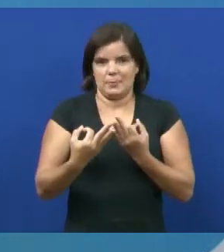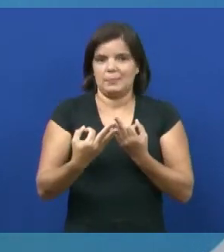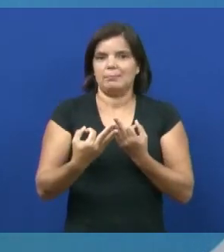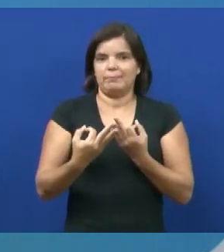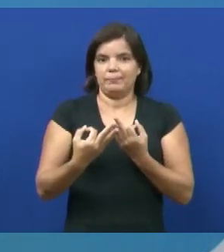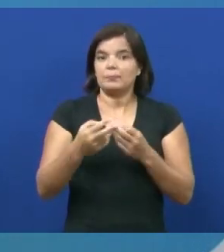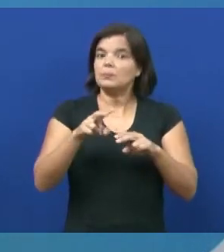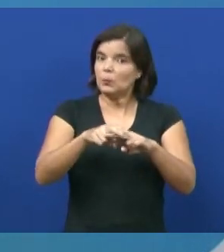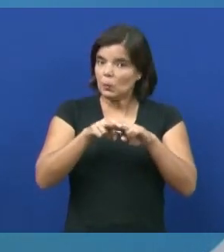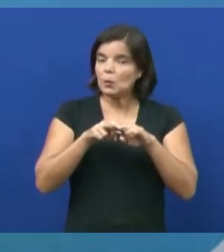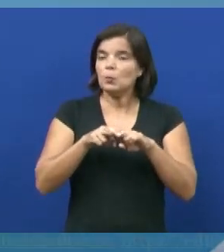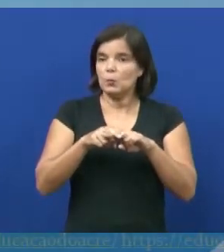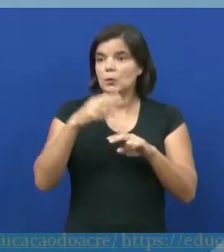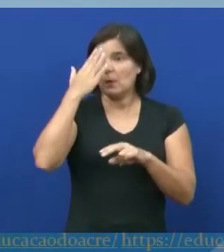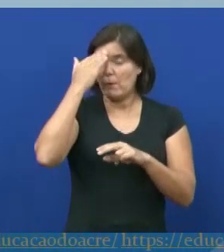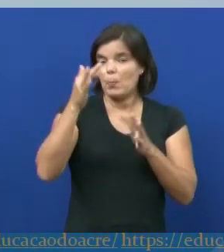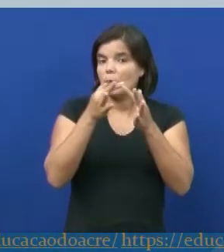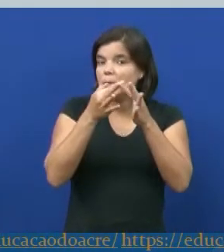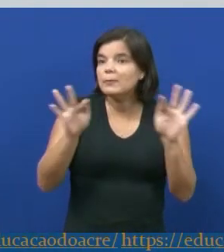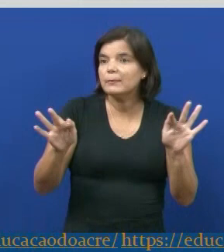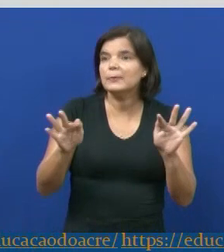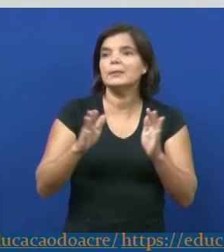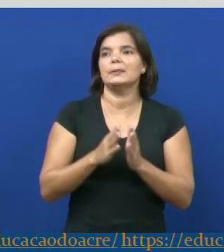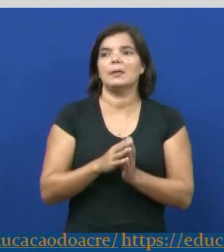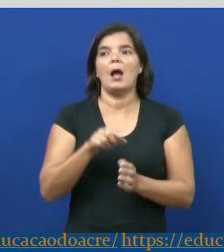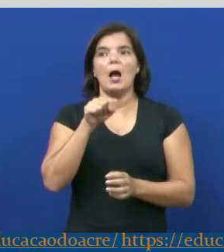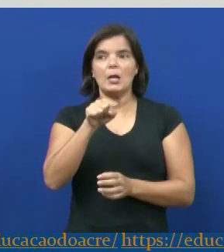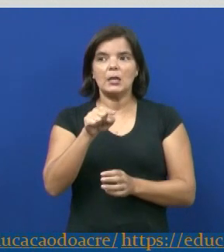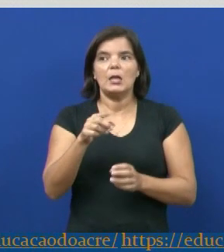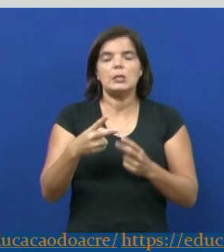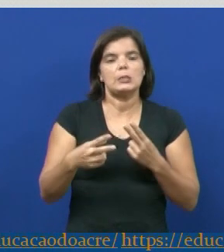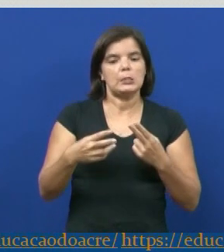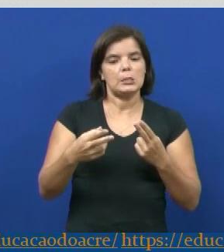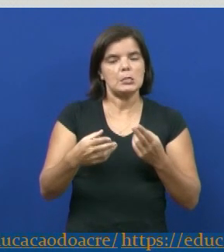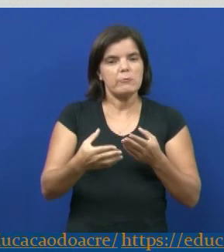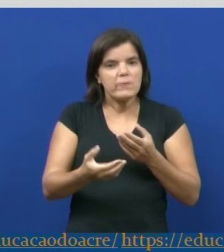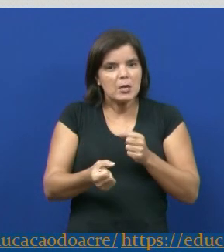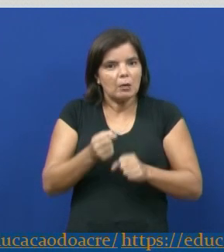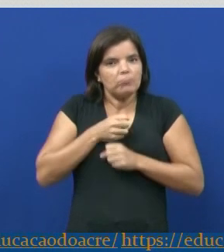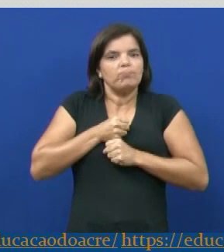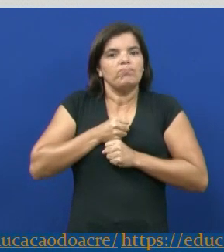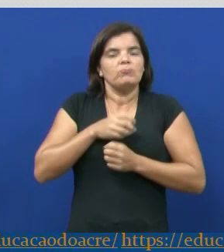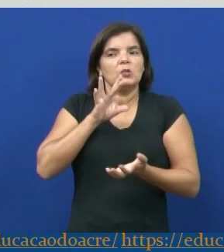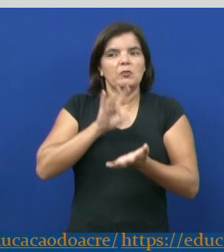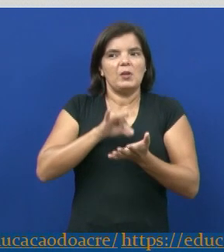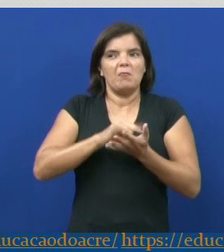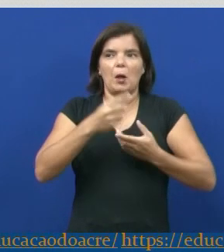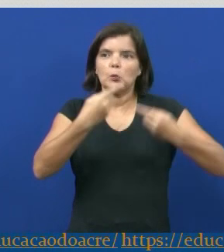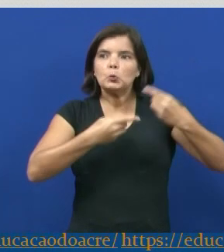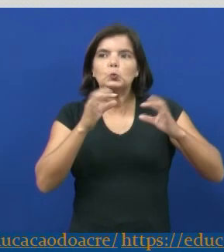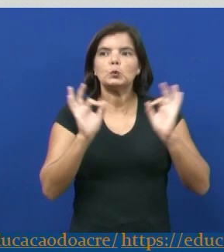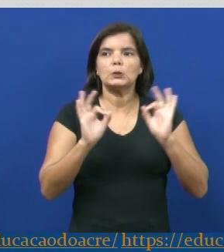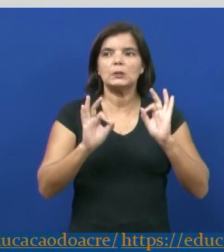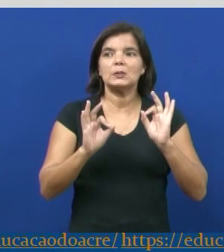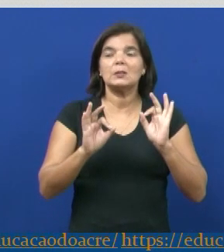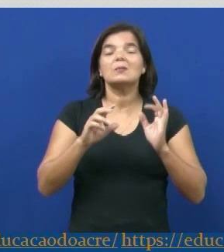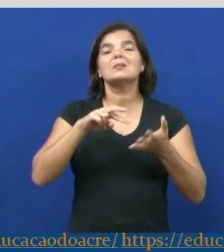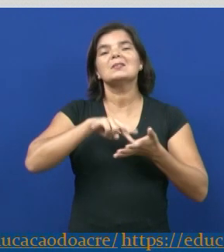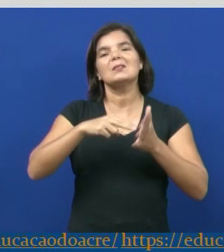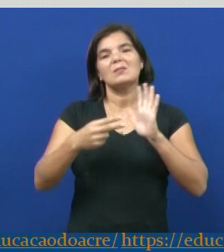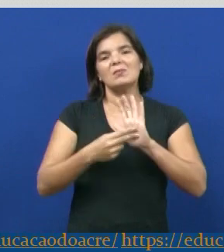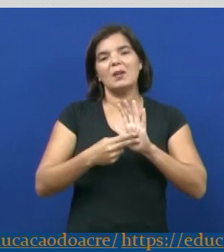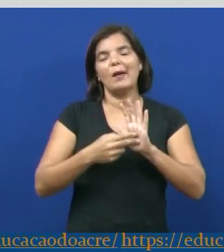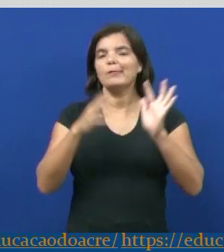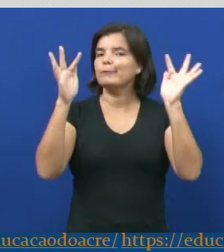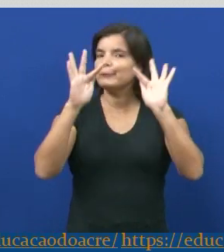Tá? E por isso a famosa frase dele: aqueles que se prendem a verdades indiscutíveis estão fadados